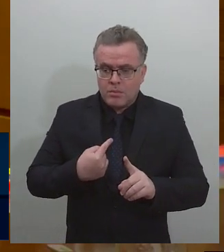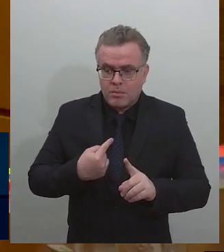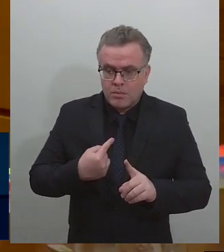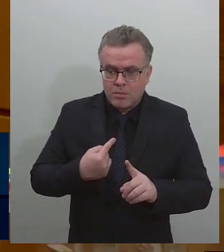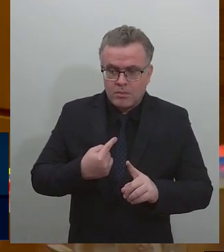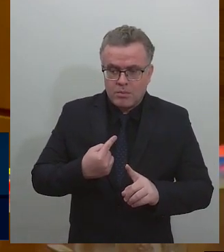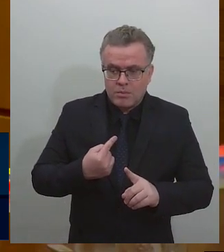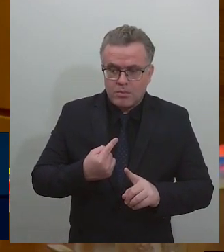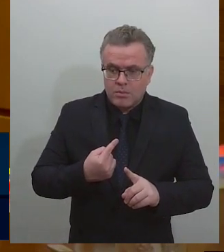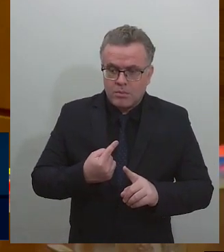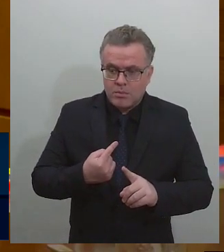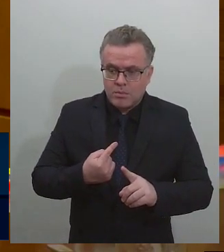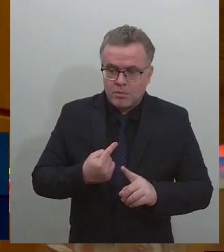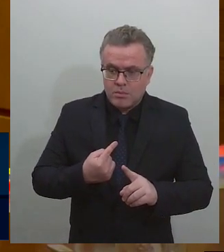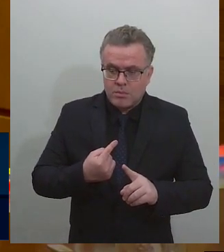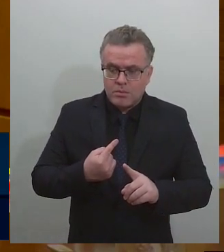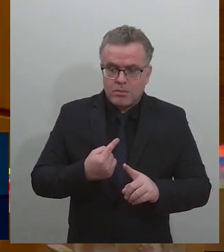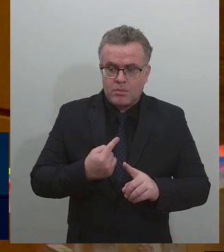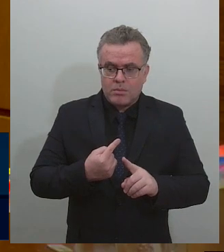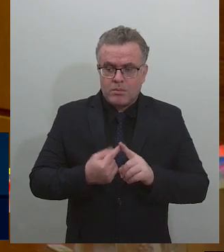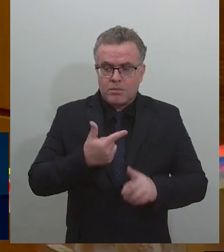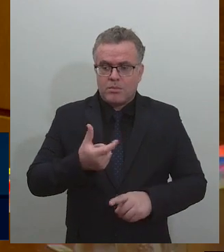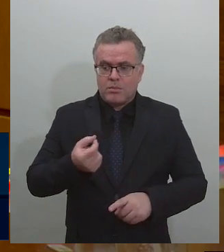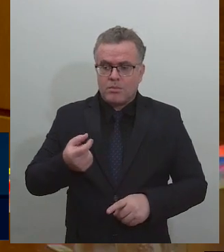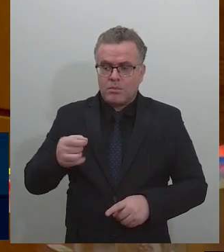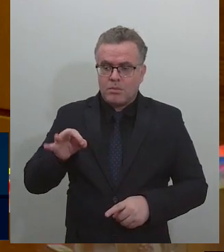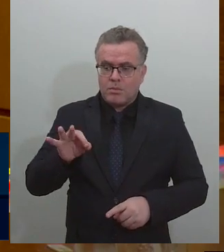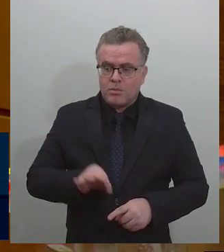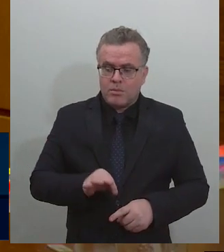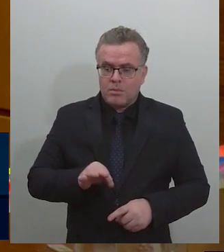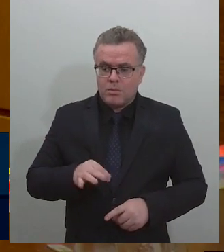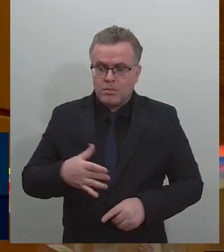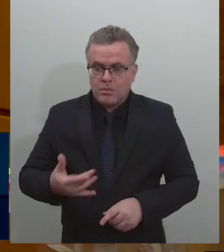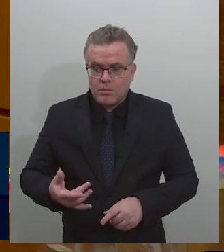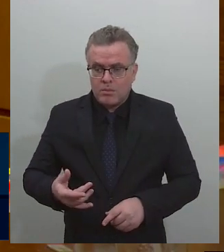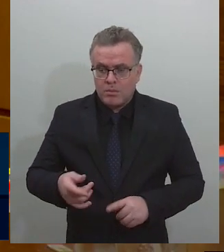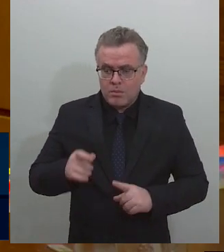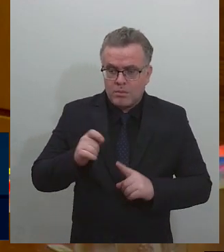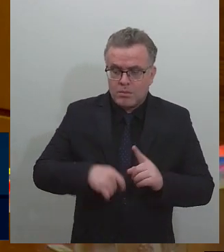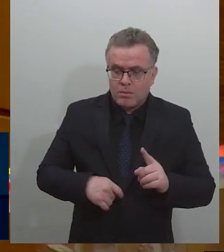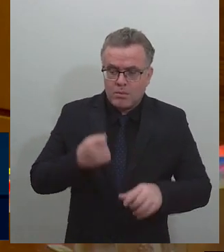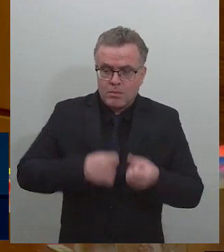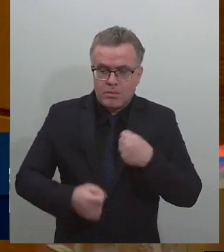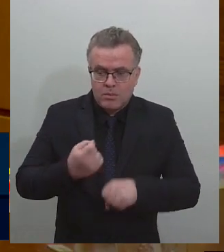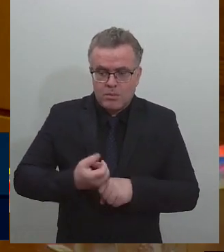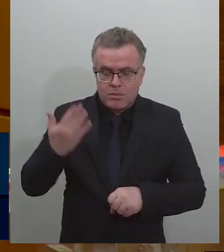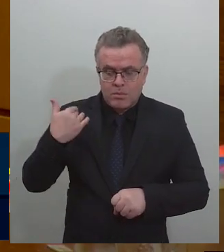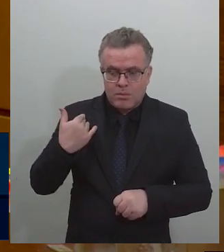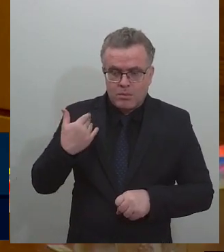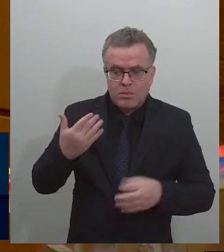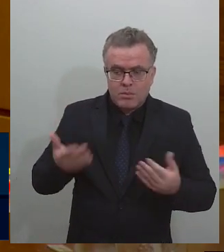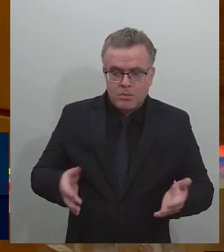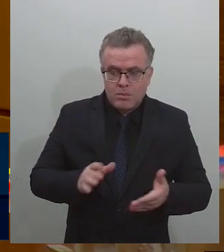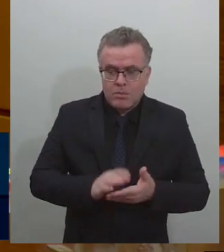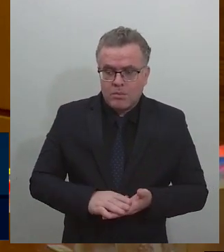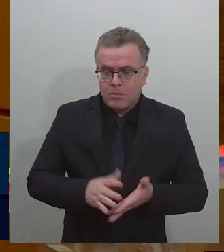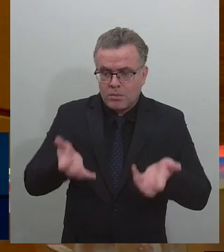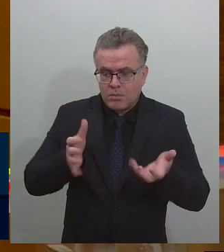200% em relação ao mesmo mês do ano passado. E quero destacar, né,